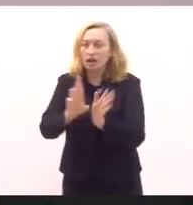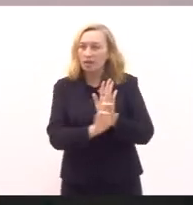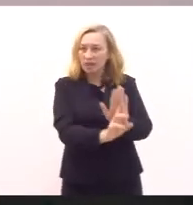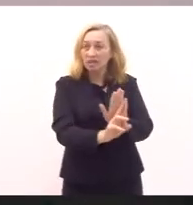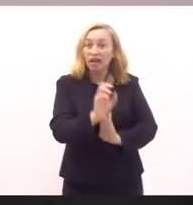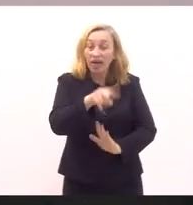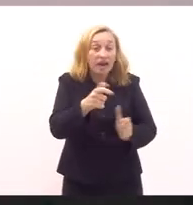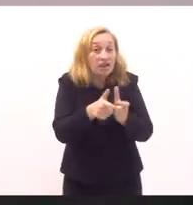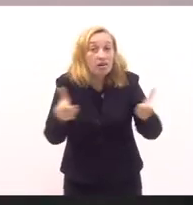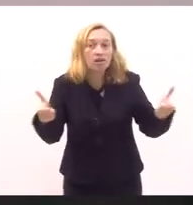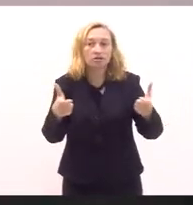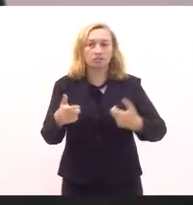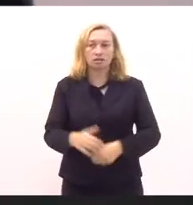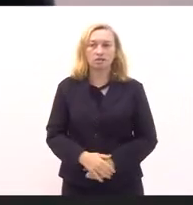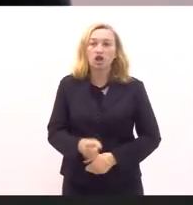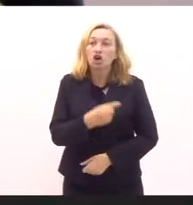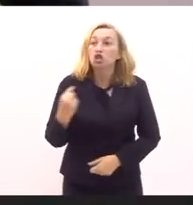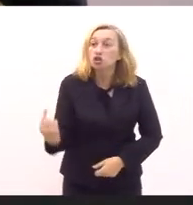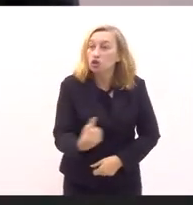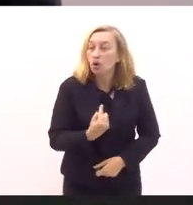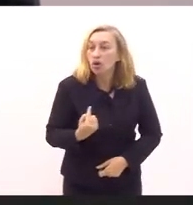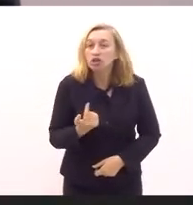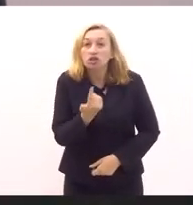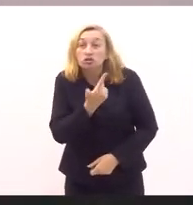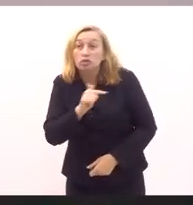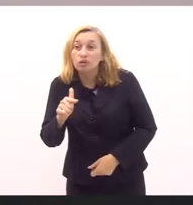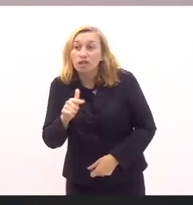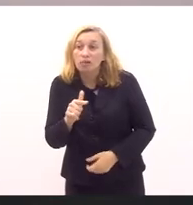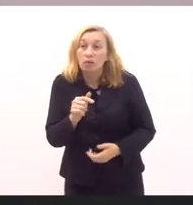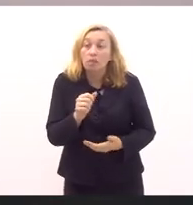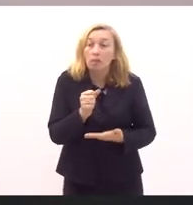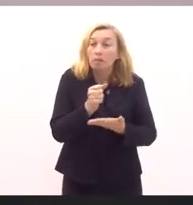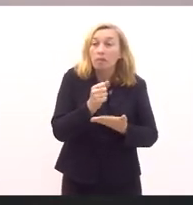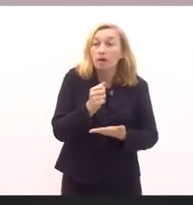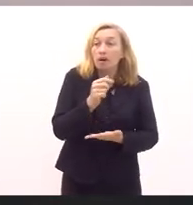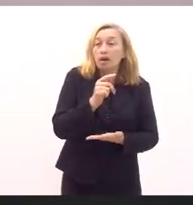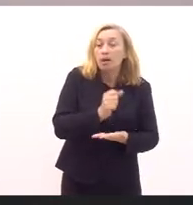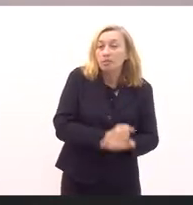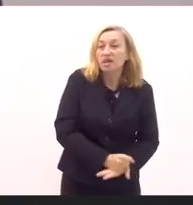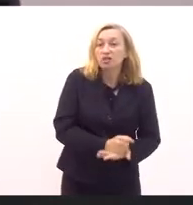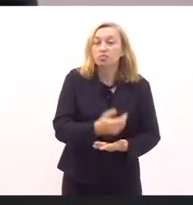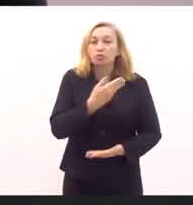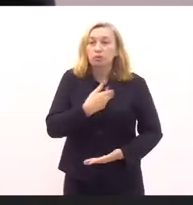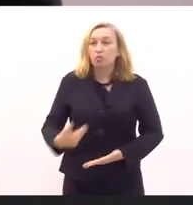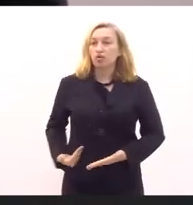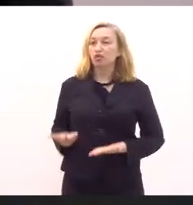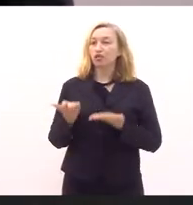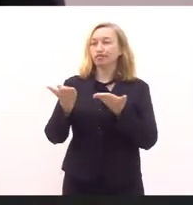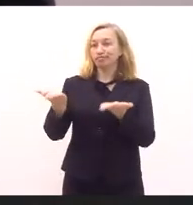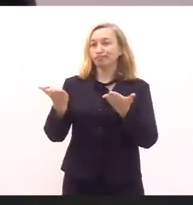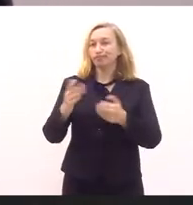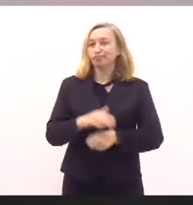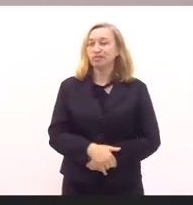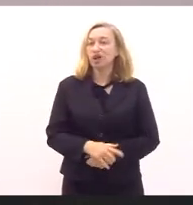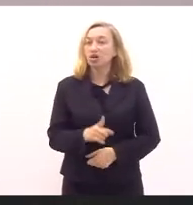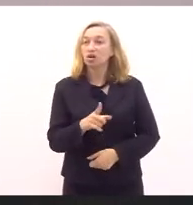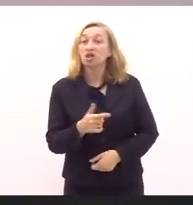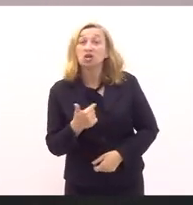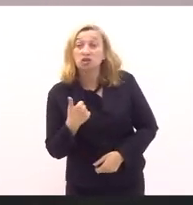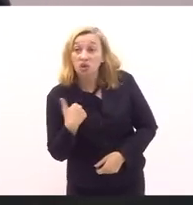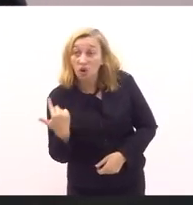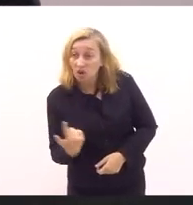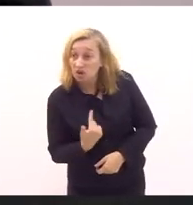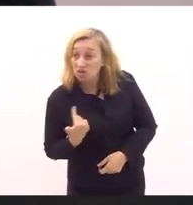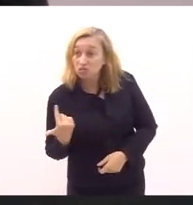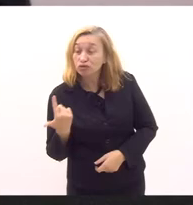infinita. E nós só não temos peso para o governo que está aí. Nós só não temos